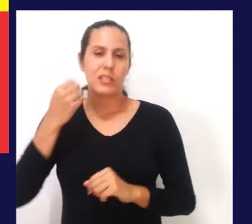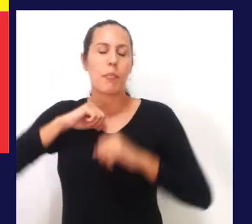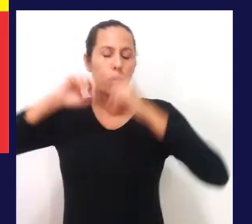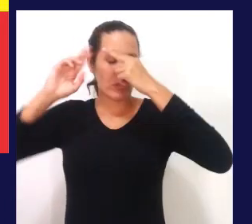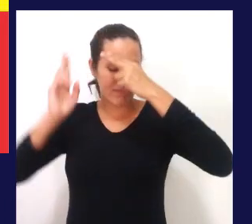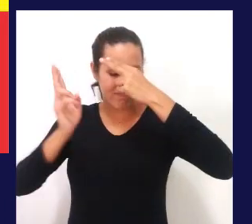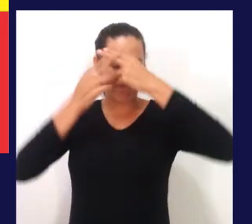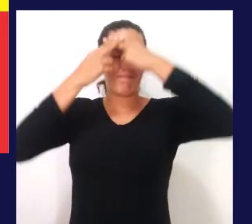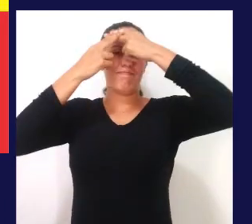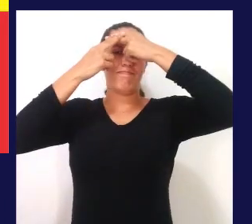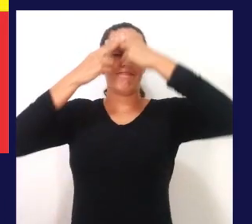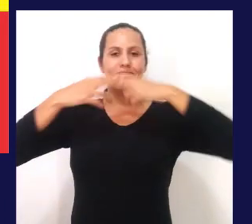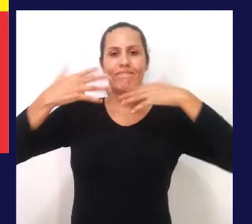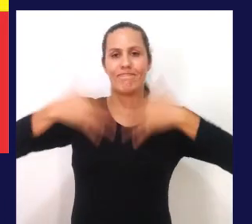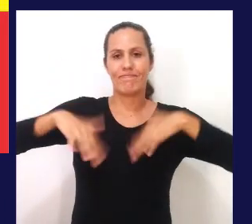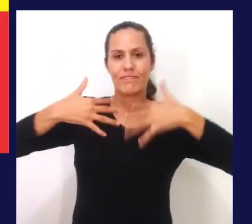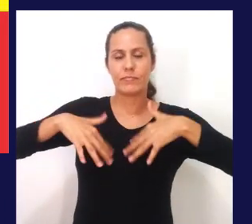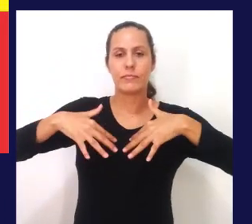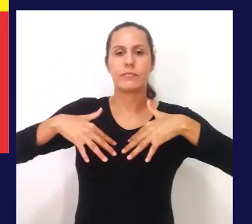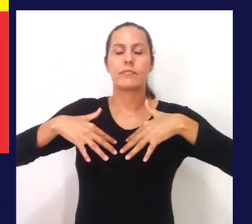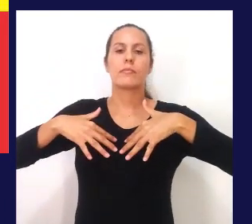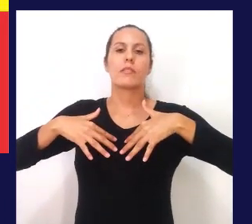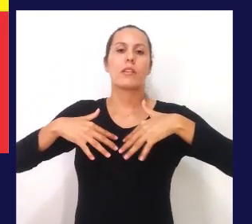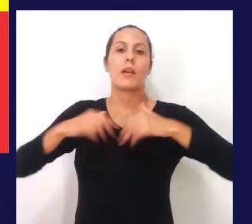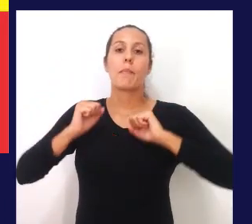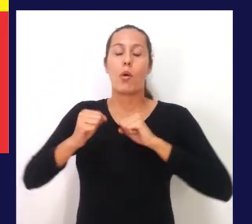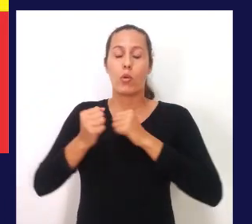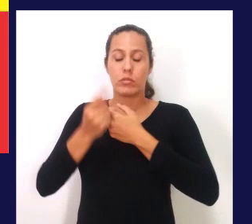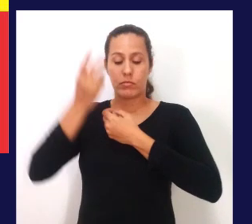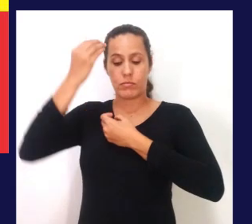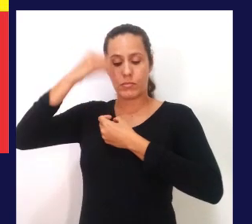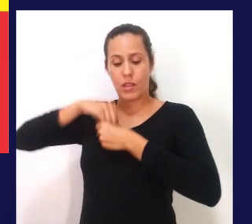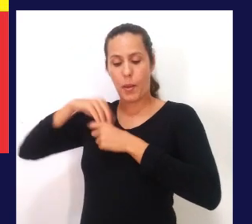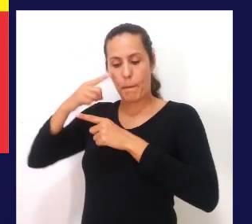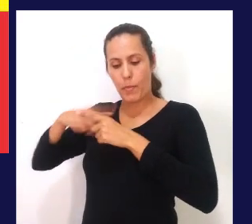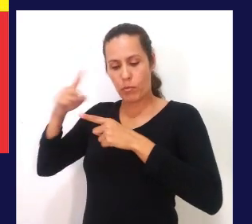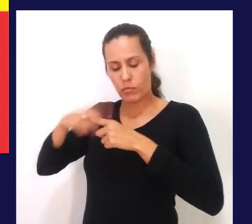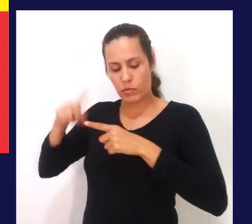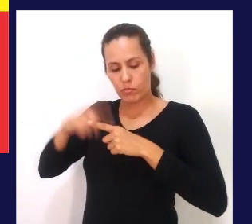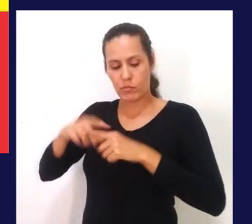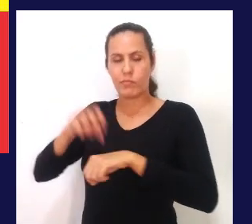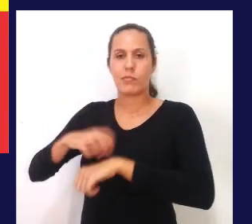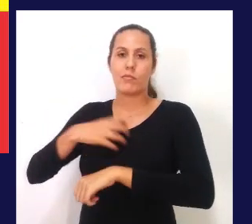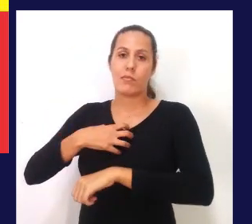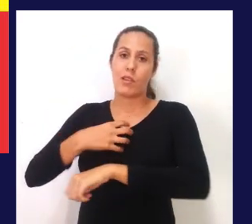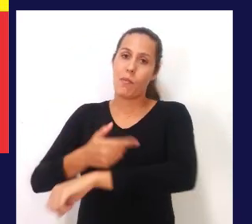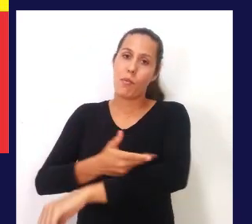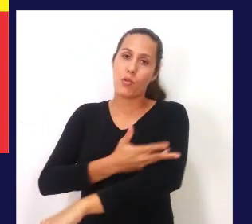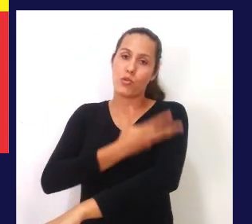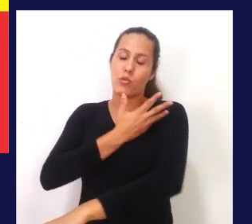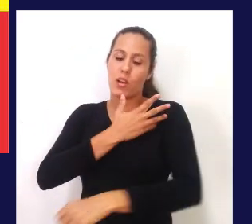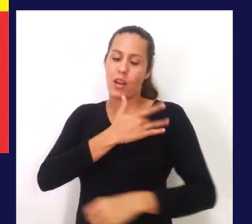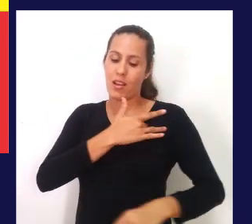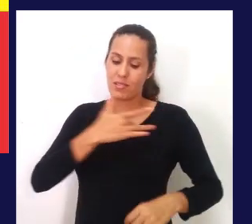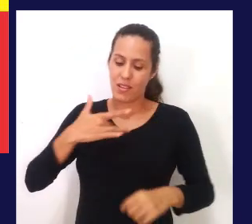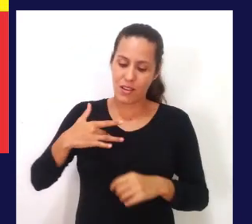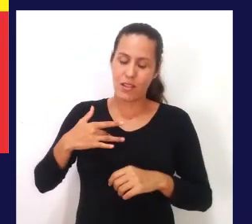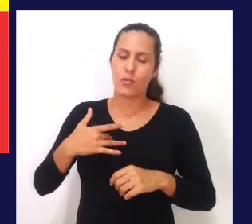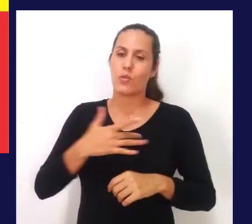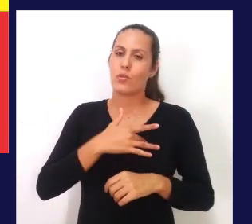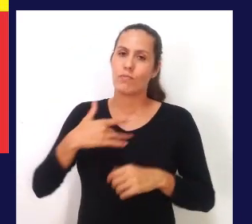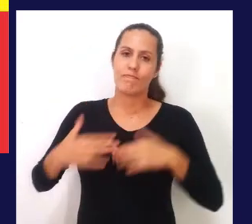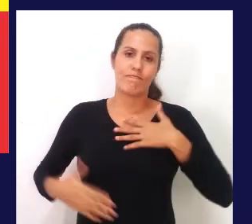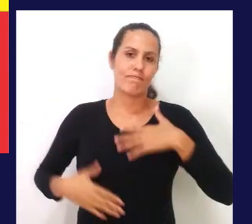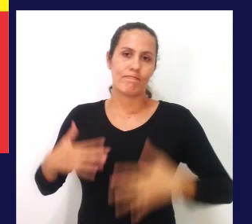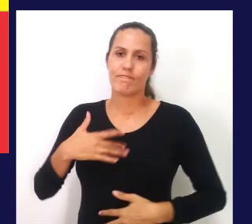pode ser traumática e vai causar um problema emocional e na saúde também, e